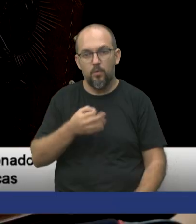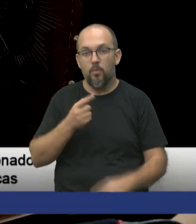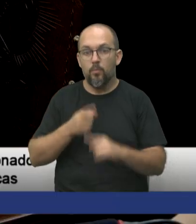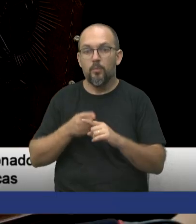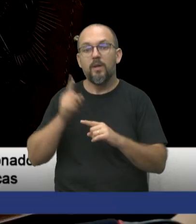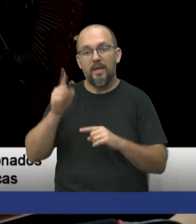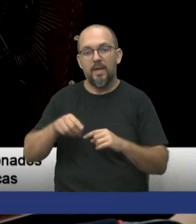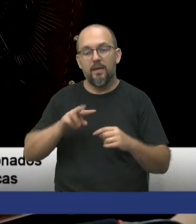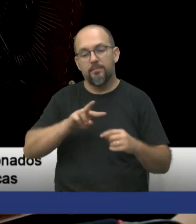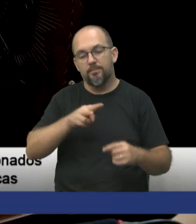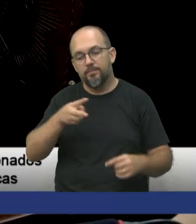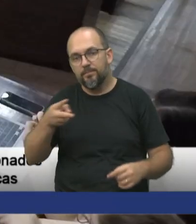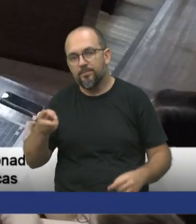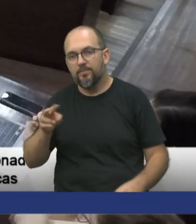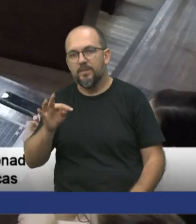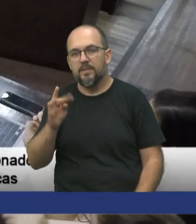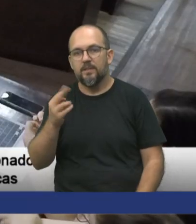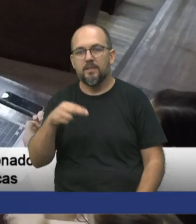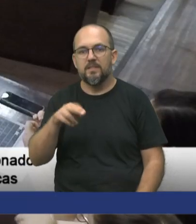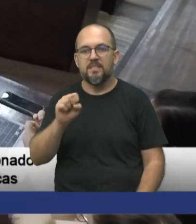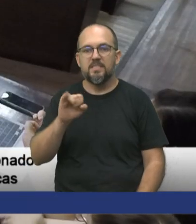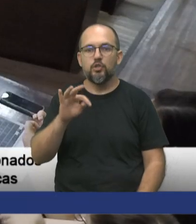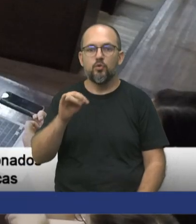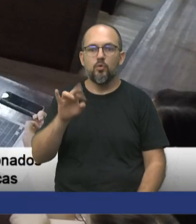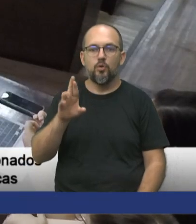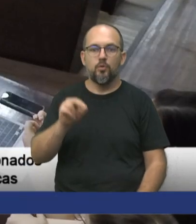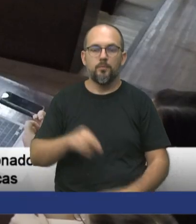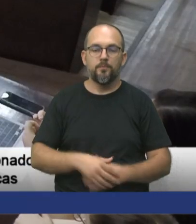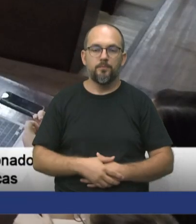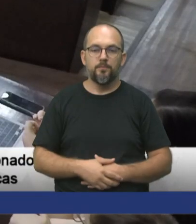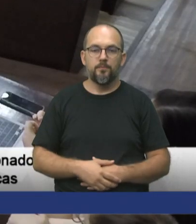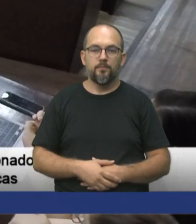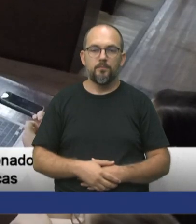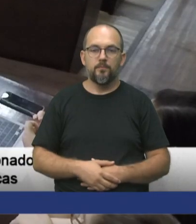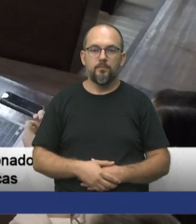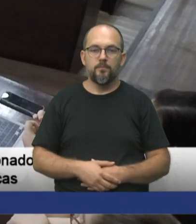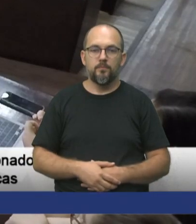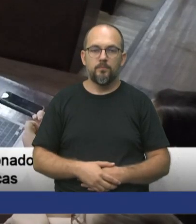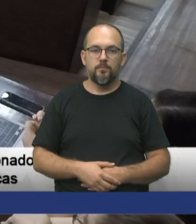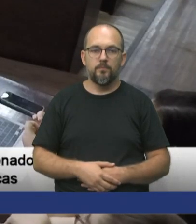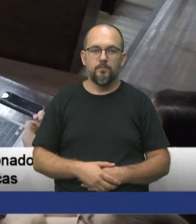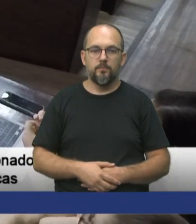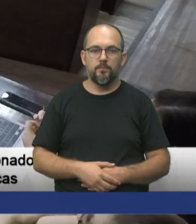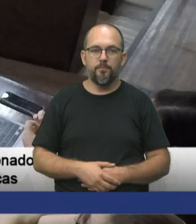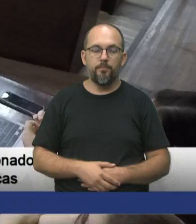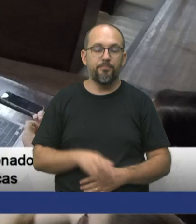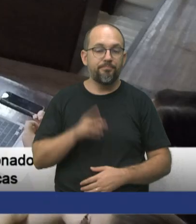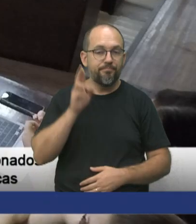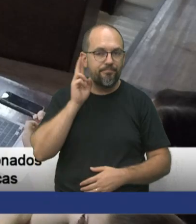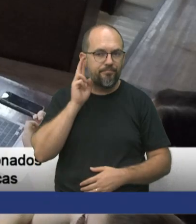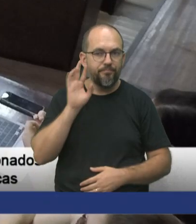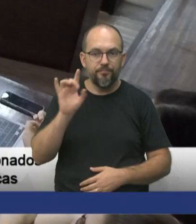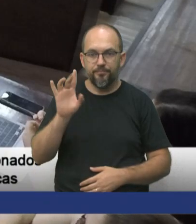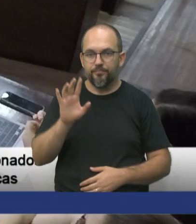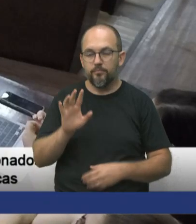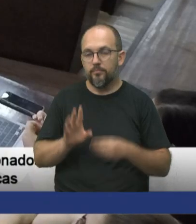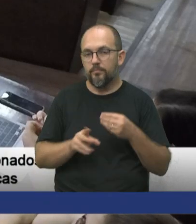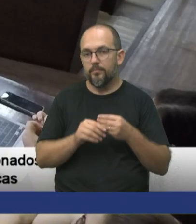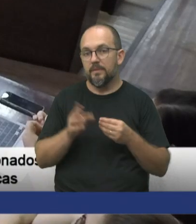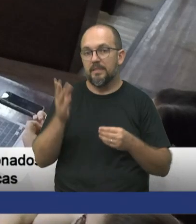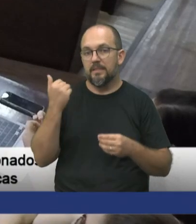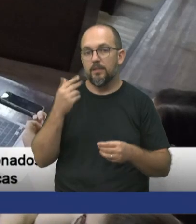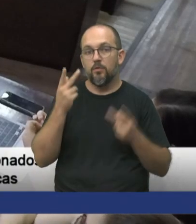é transitório. Pode falar. Só gostaria de fazer uma observação aqui, que quando eu visitei